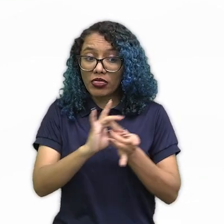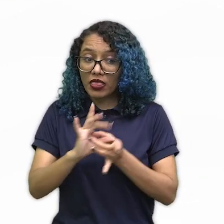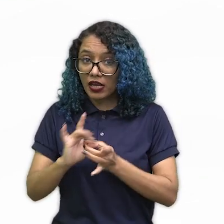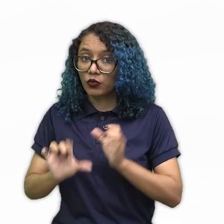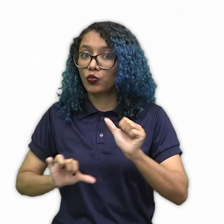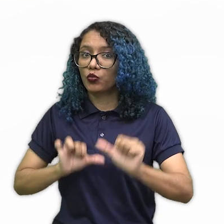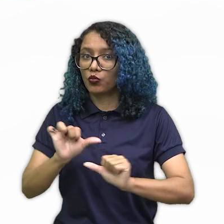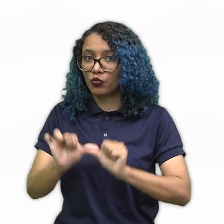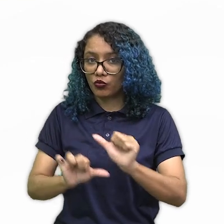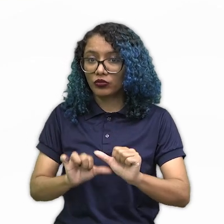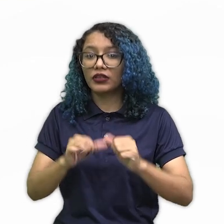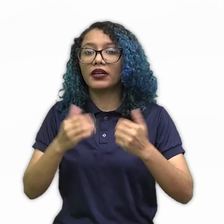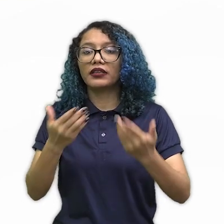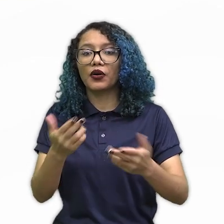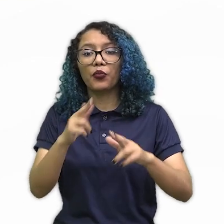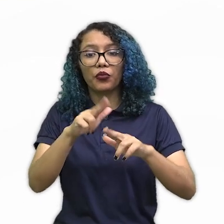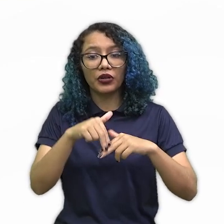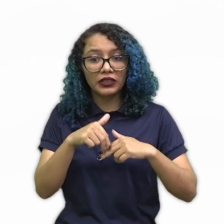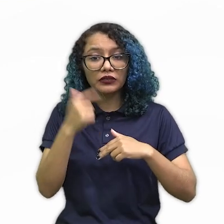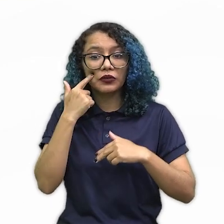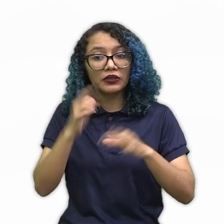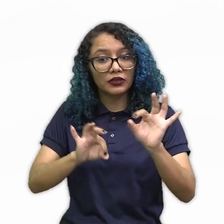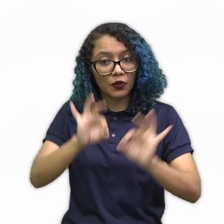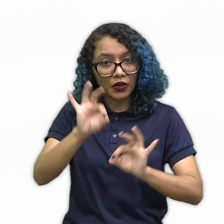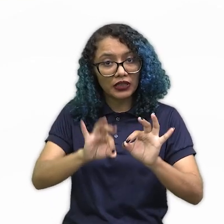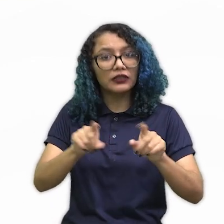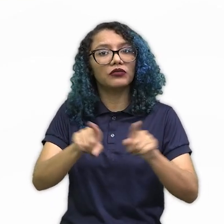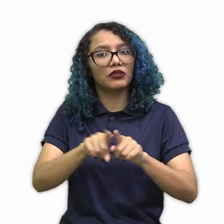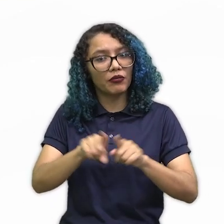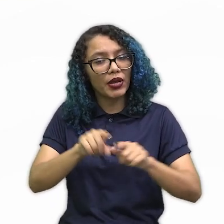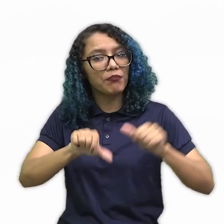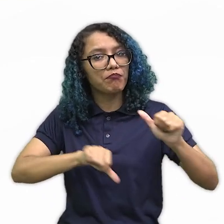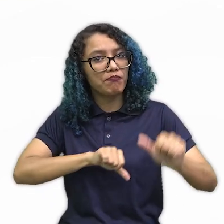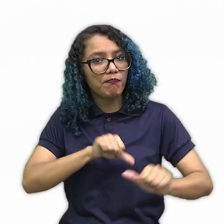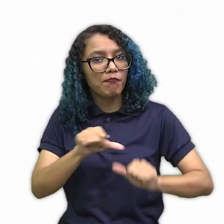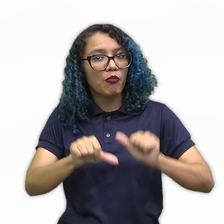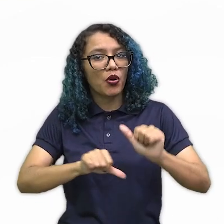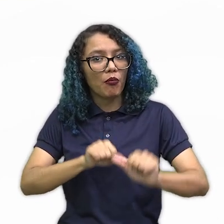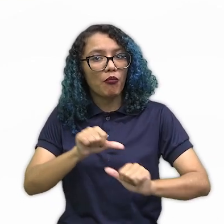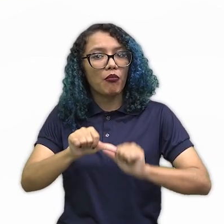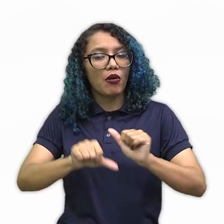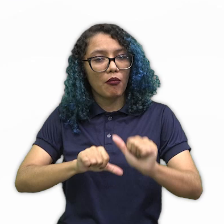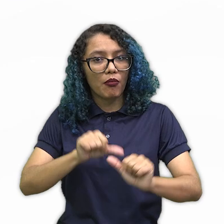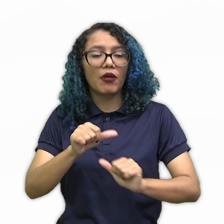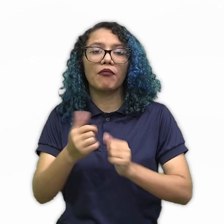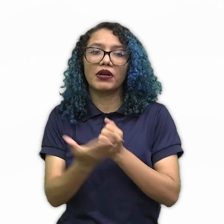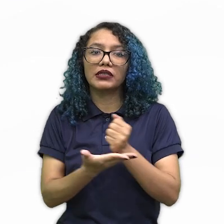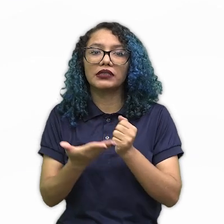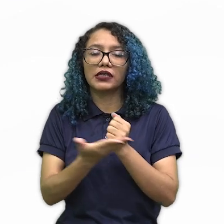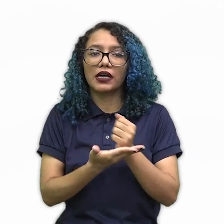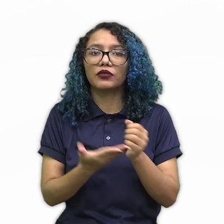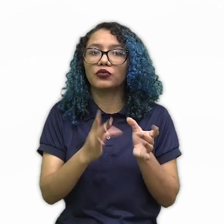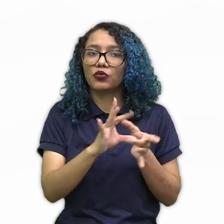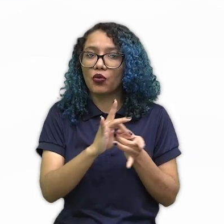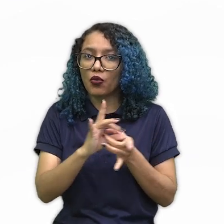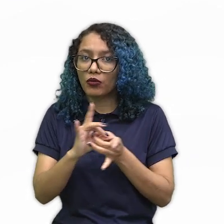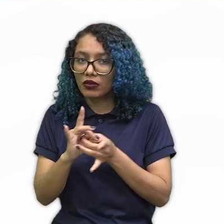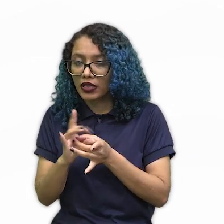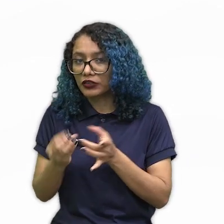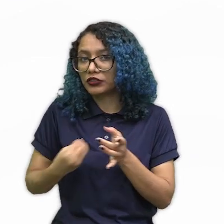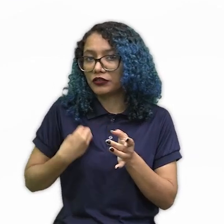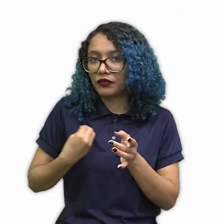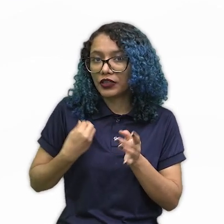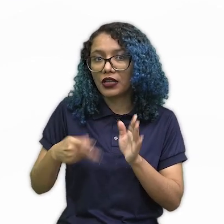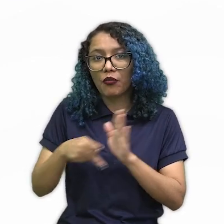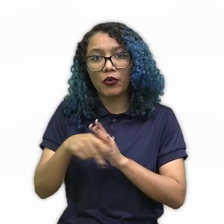mudando, né, essa ordem geopolítica mundial também vai acompanhando as transformações vivenciadas pela nossa